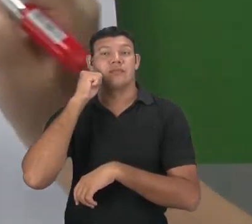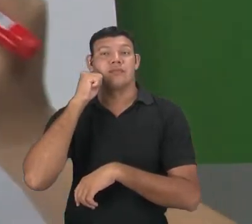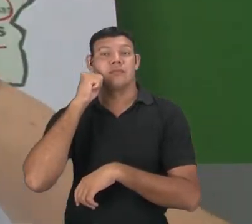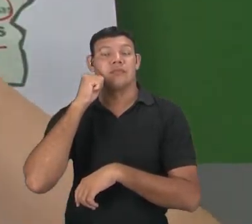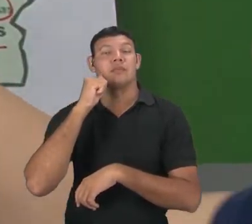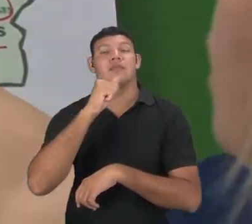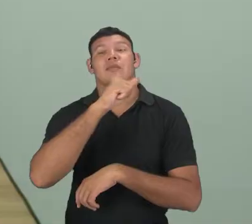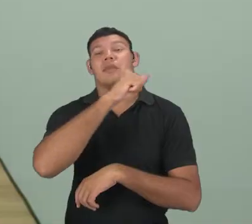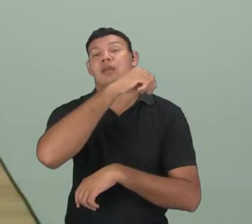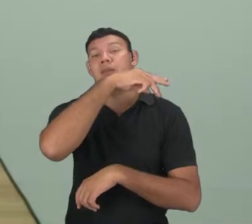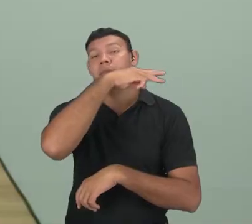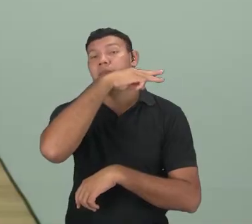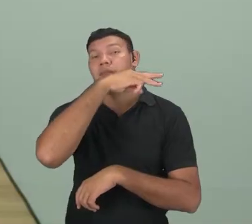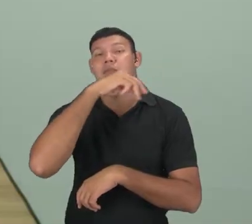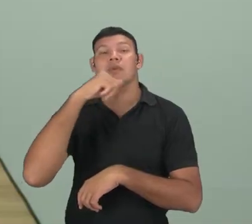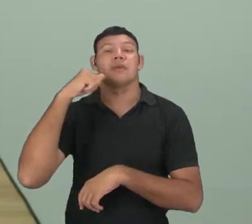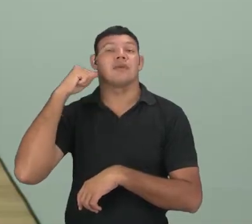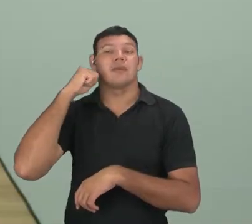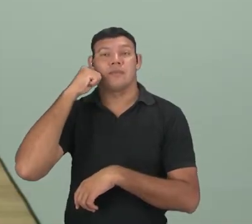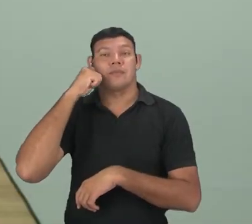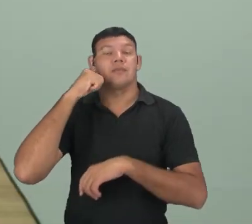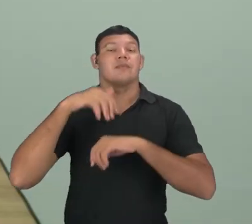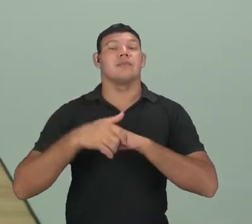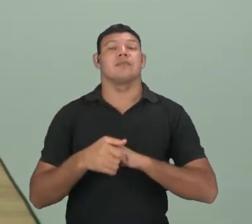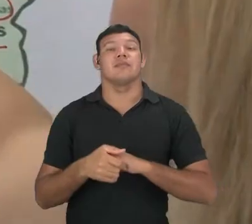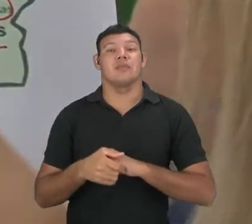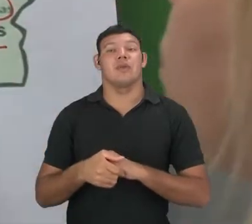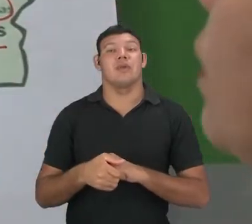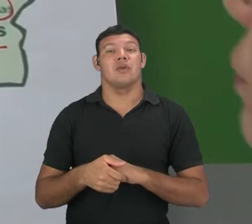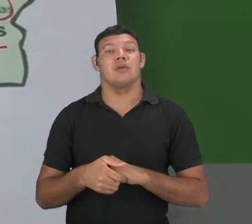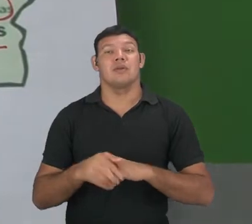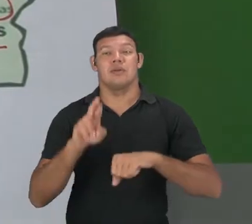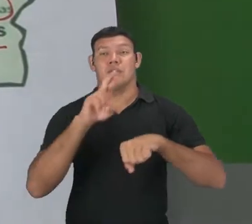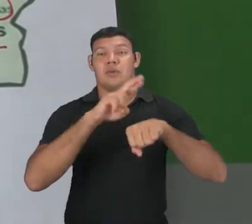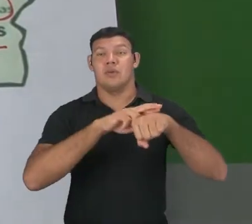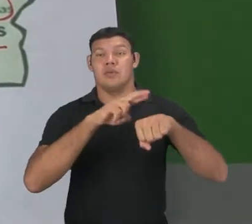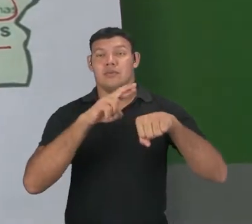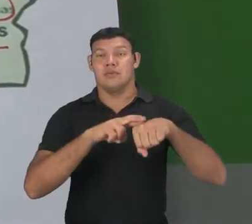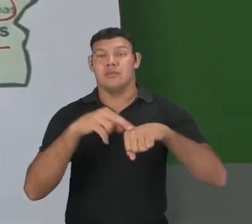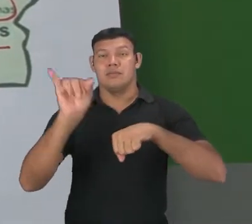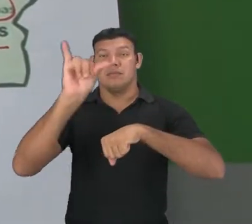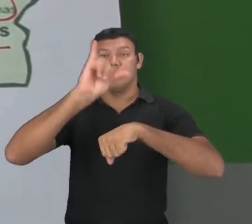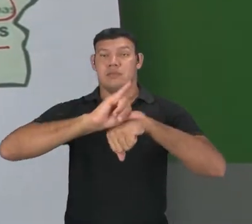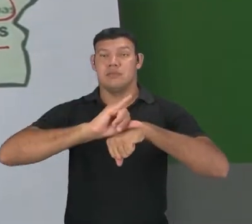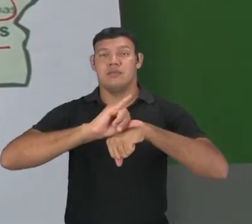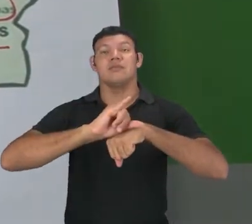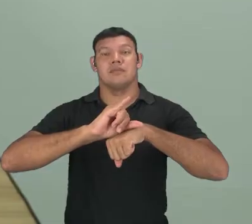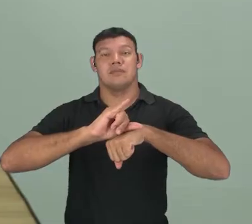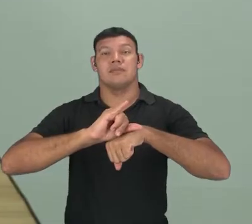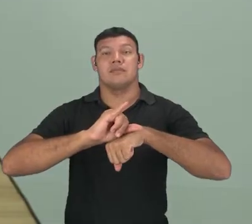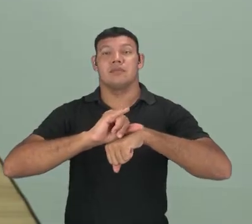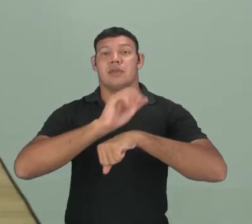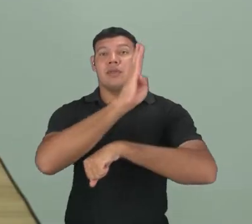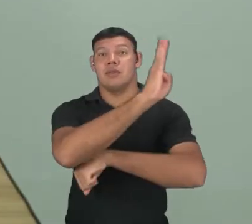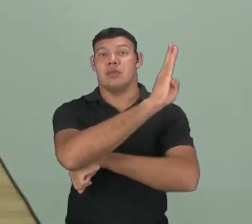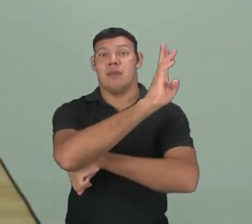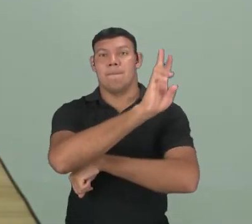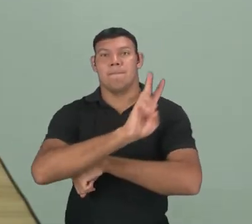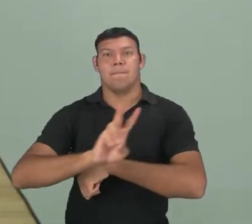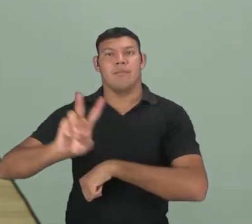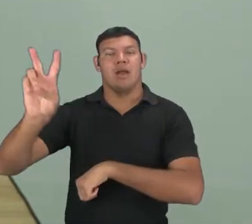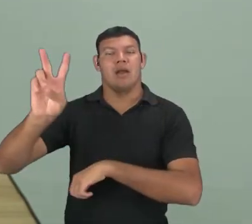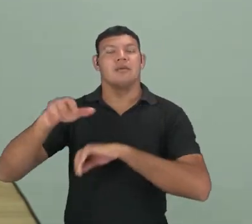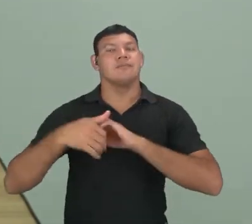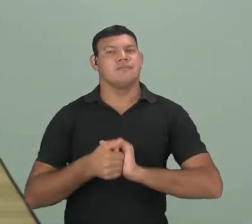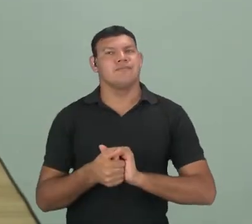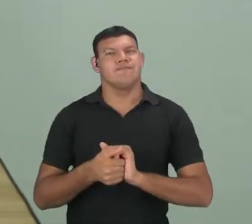de Macapá, Roraima com a capital de Boa Vista. Essas são as informações. Então, quando eu vou